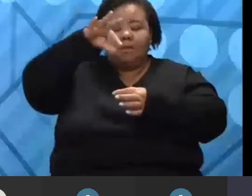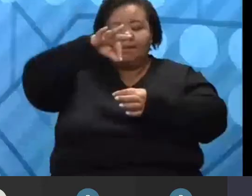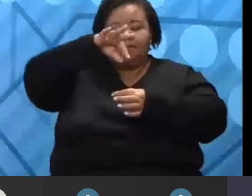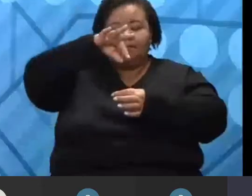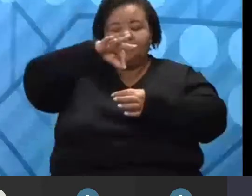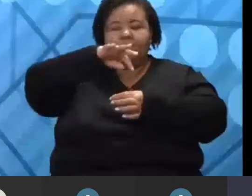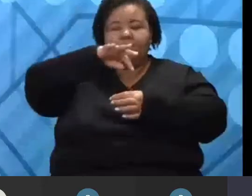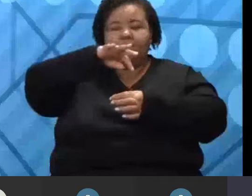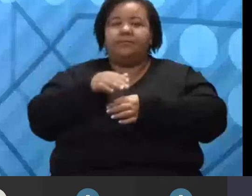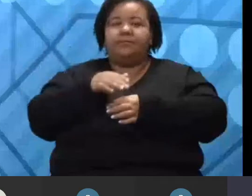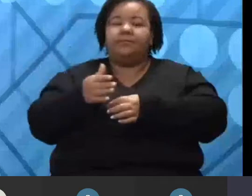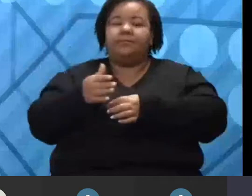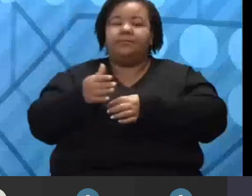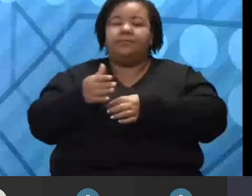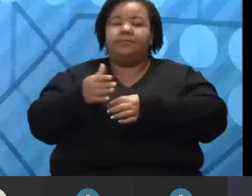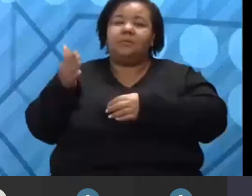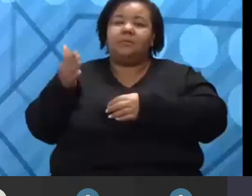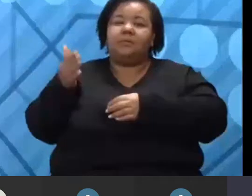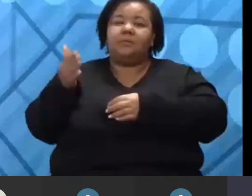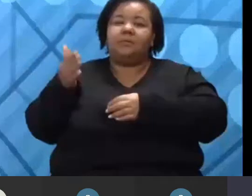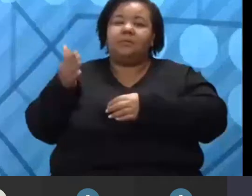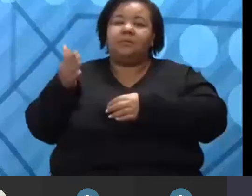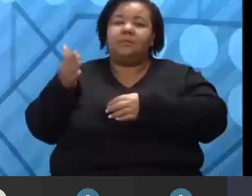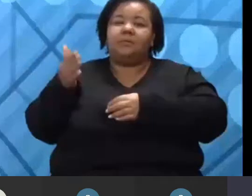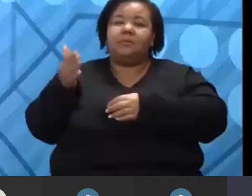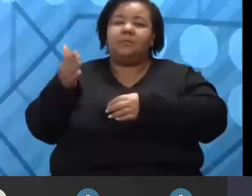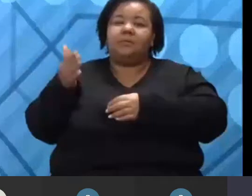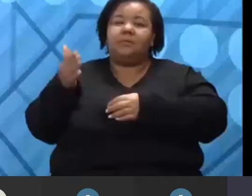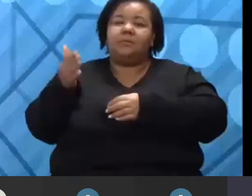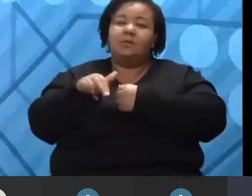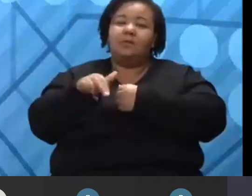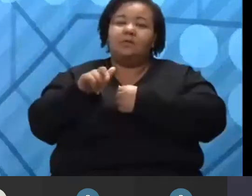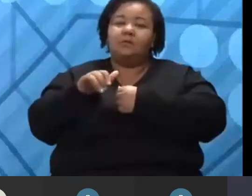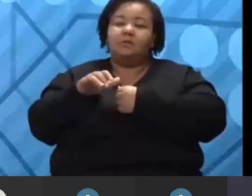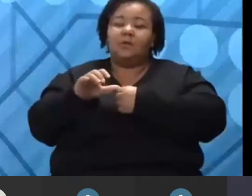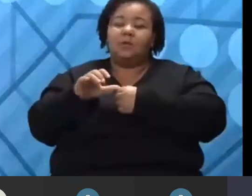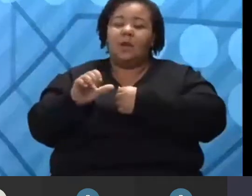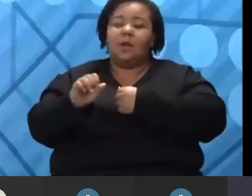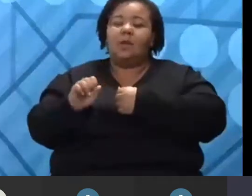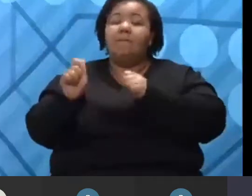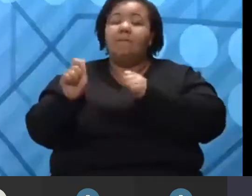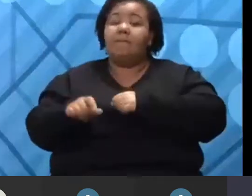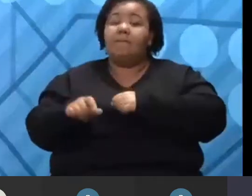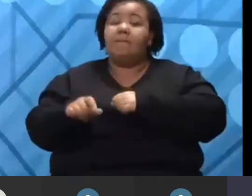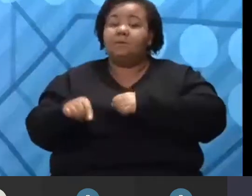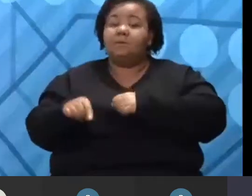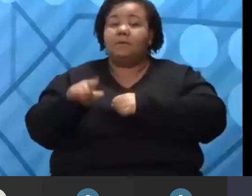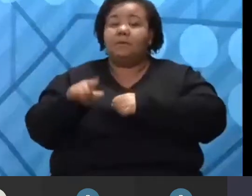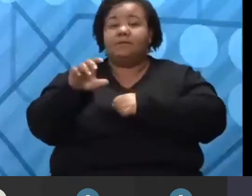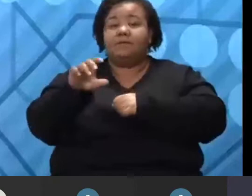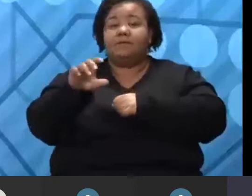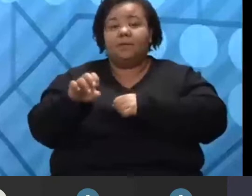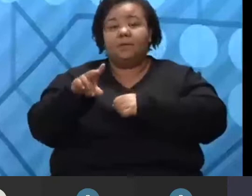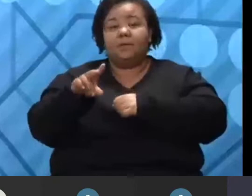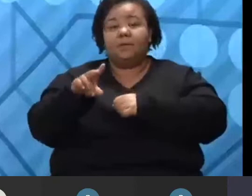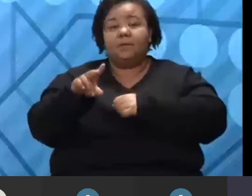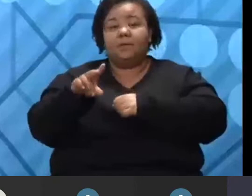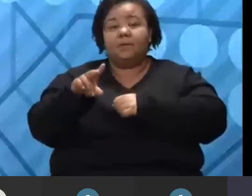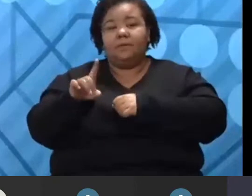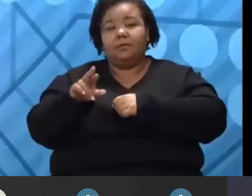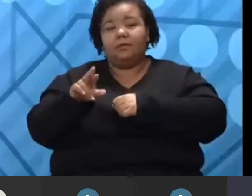algodão e aí então coloca a sua célula fúngica. Ela pode ser uma levedura ou pode ser um fungo